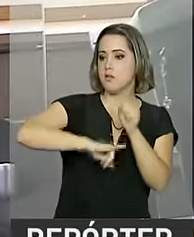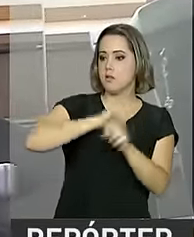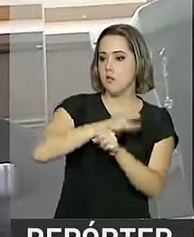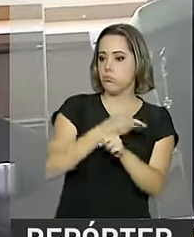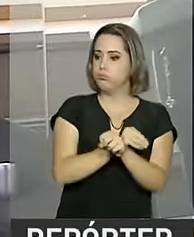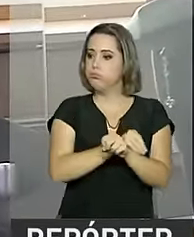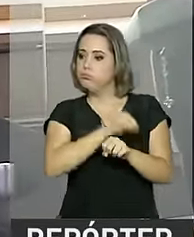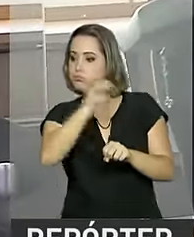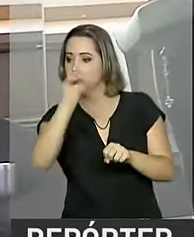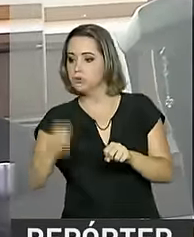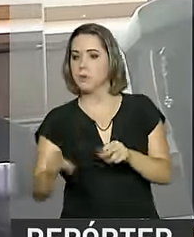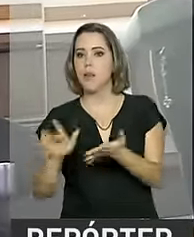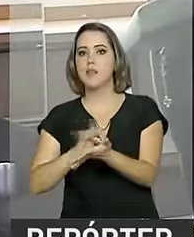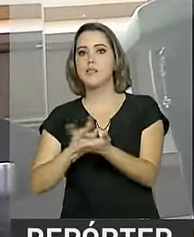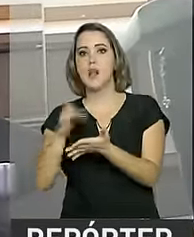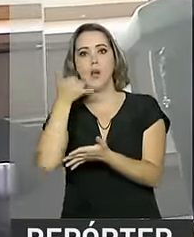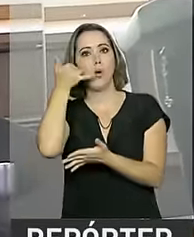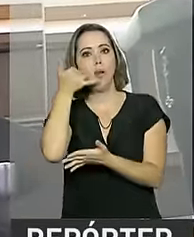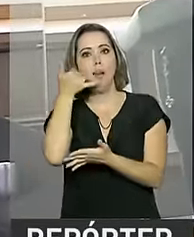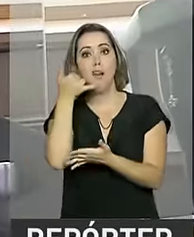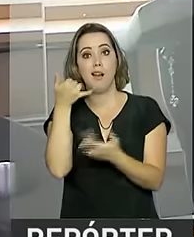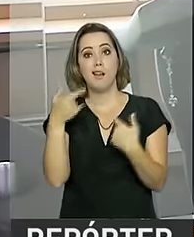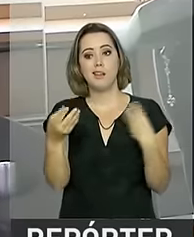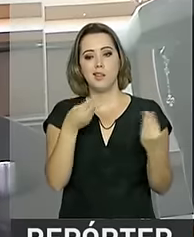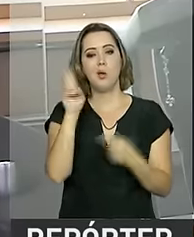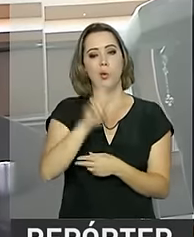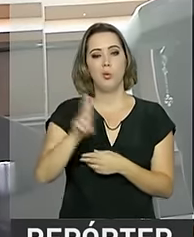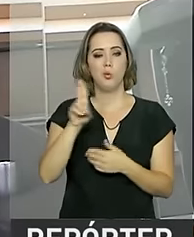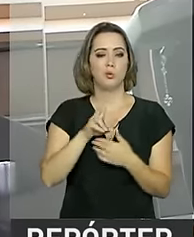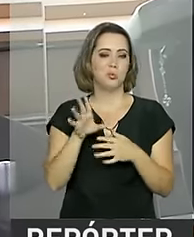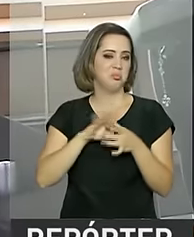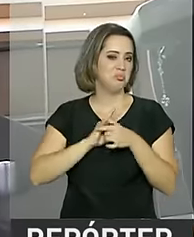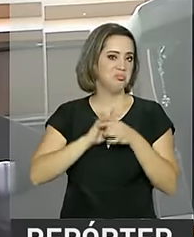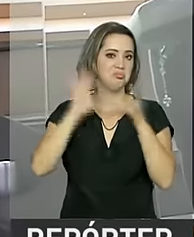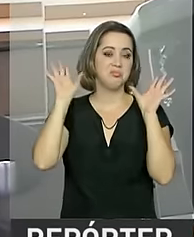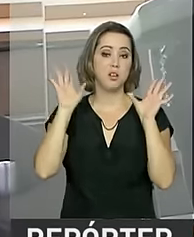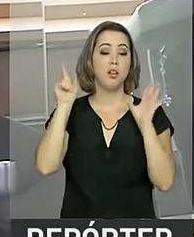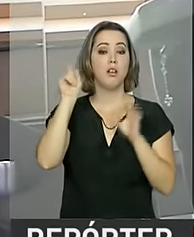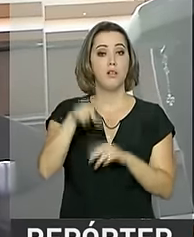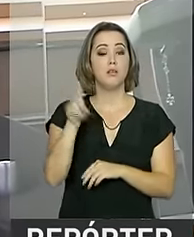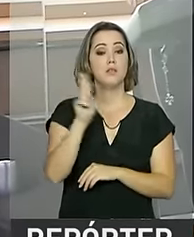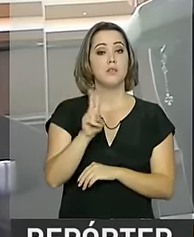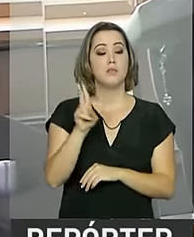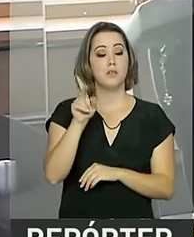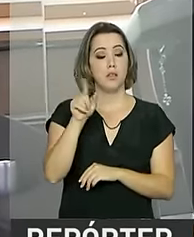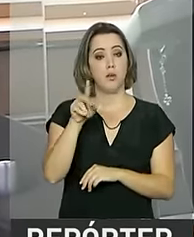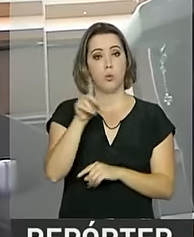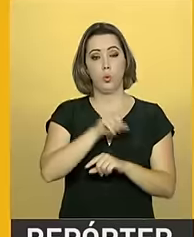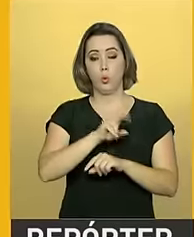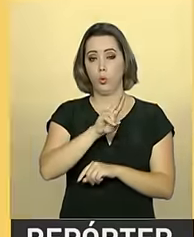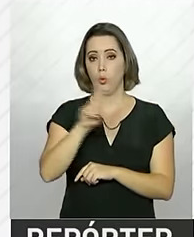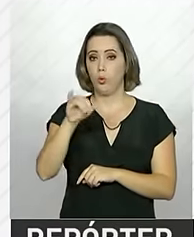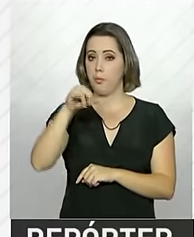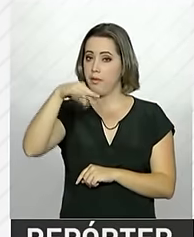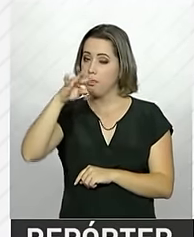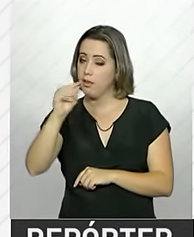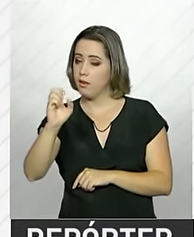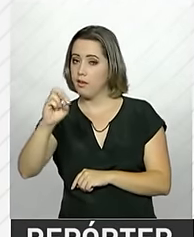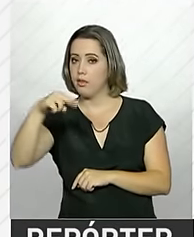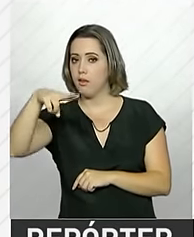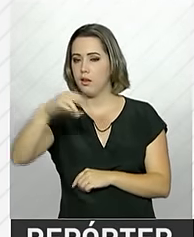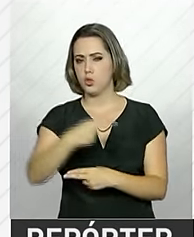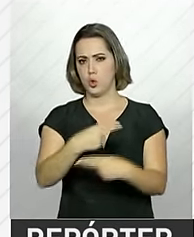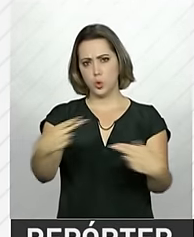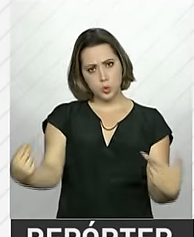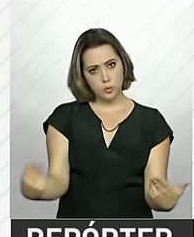aqui vem para cá e eu posso usar como eu quiser isso é a internet das coisas com as informações